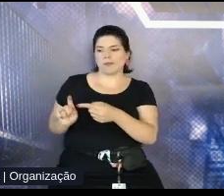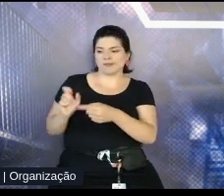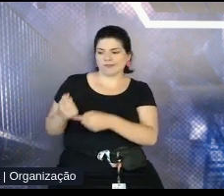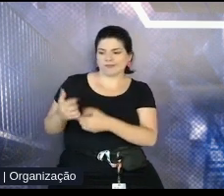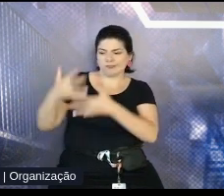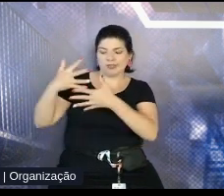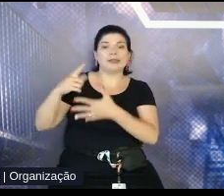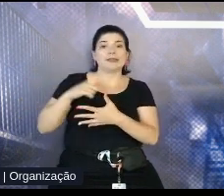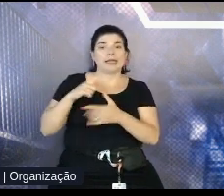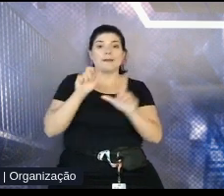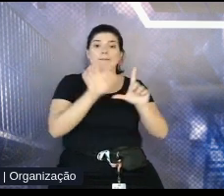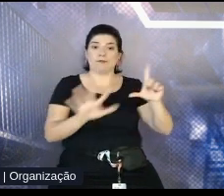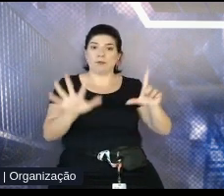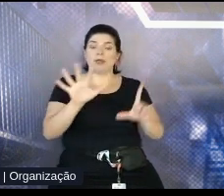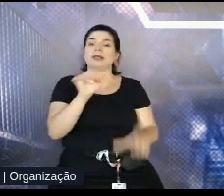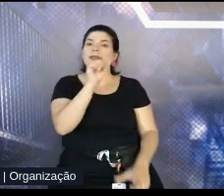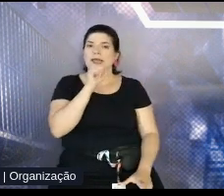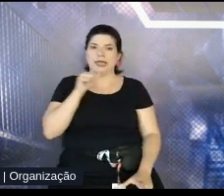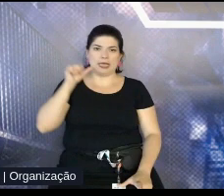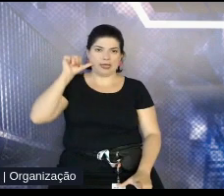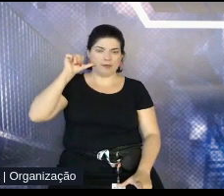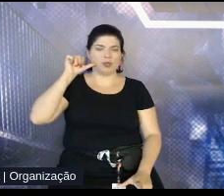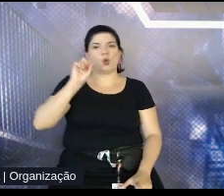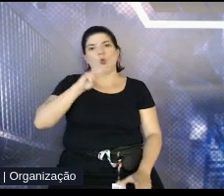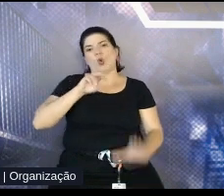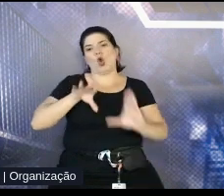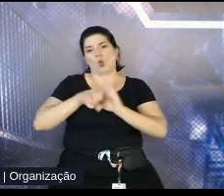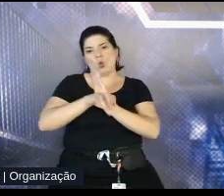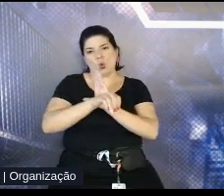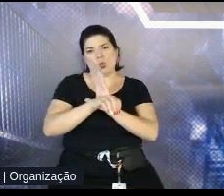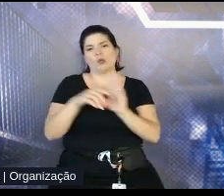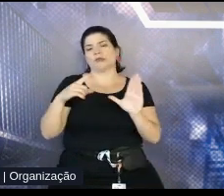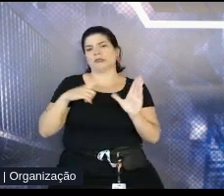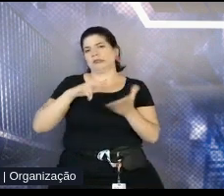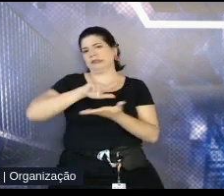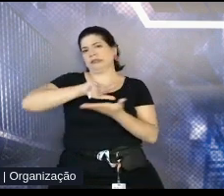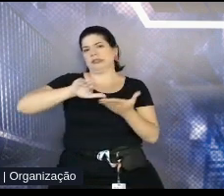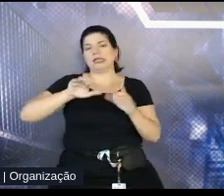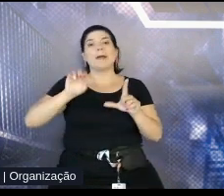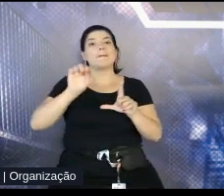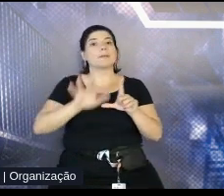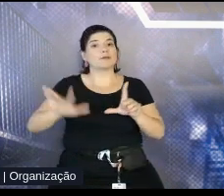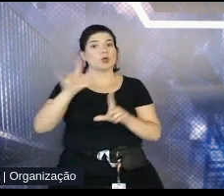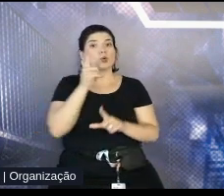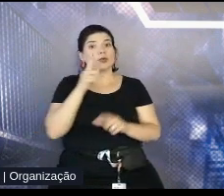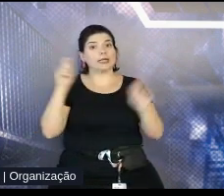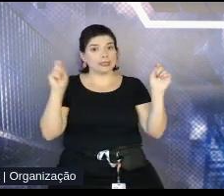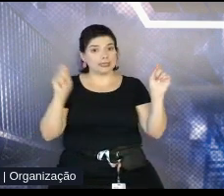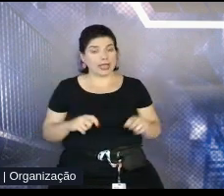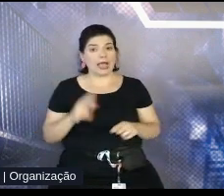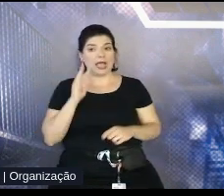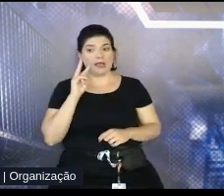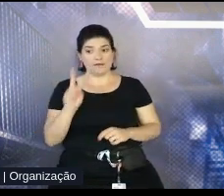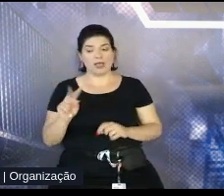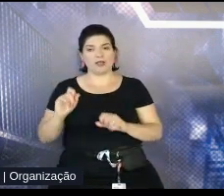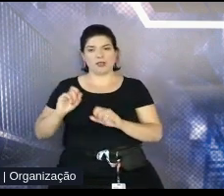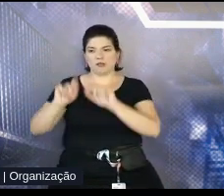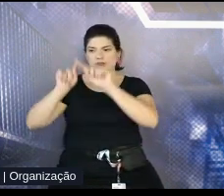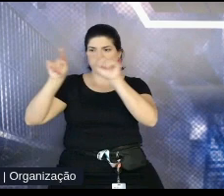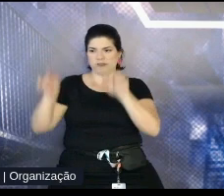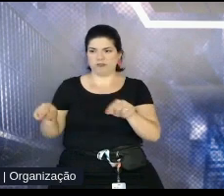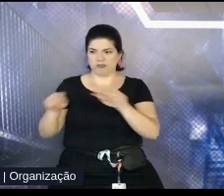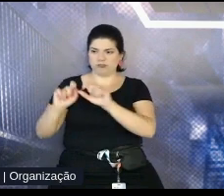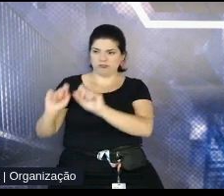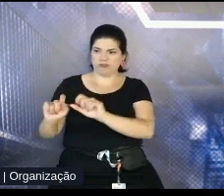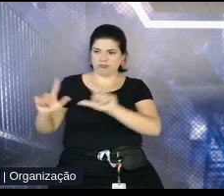Amazon também, né? A gente tem o Dialogflow do Google, a gente tem várias plataformas para a gente conseguir estar montando esses bots de